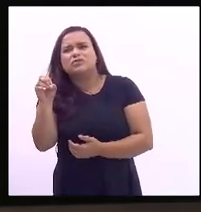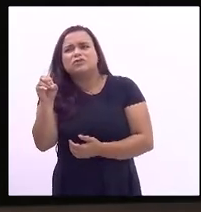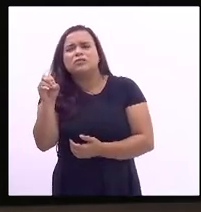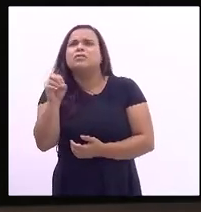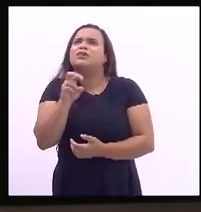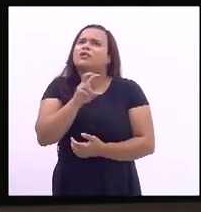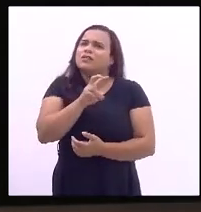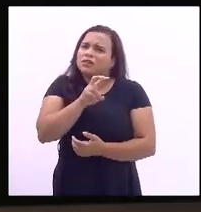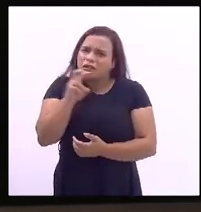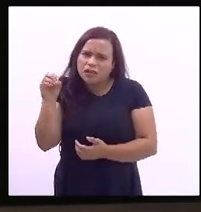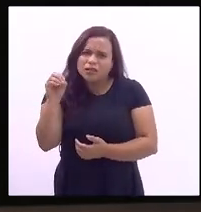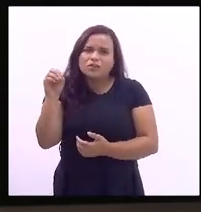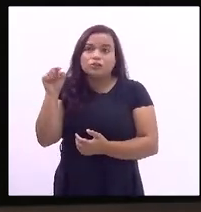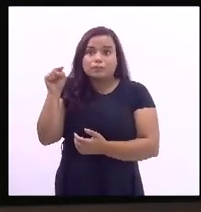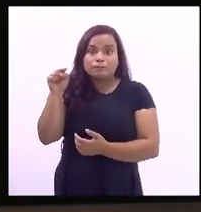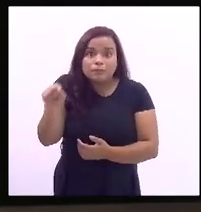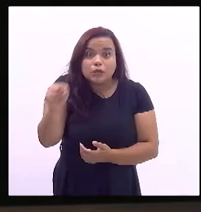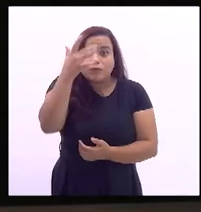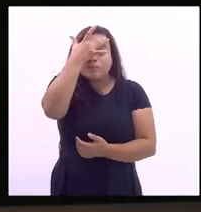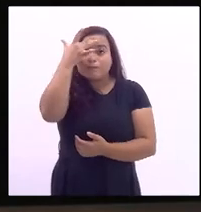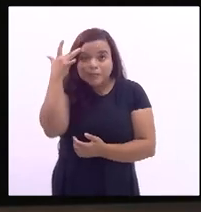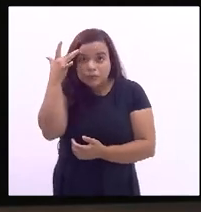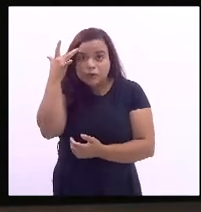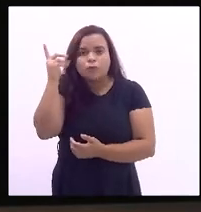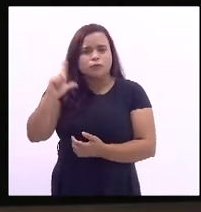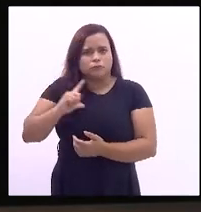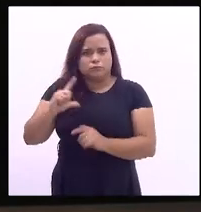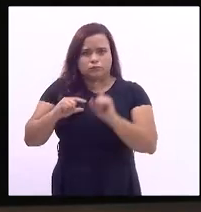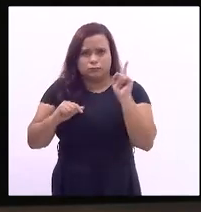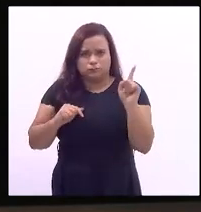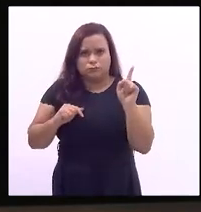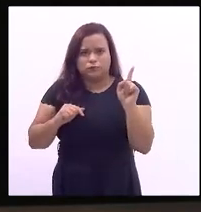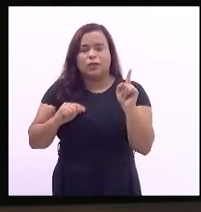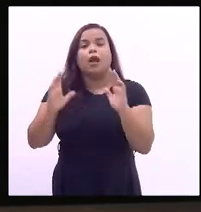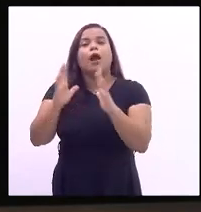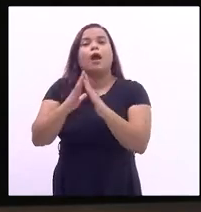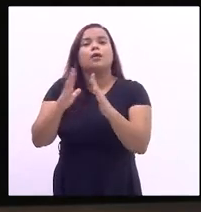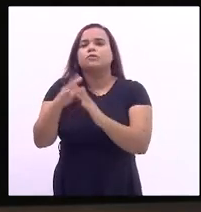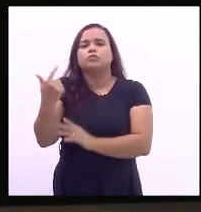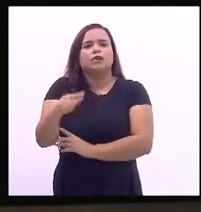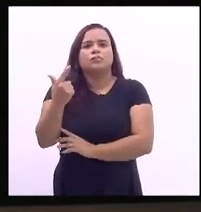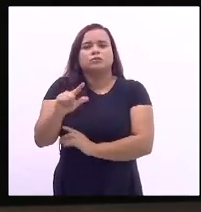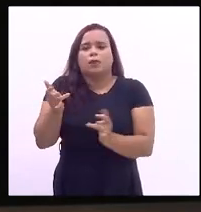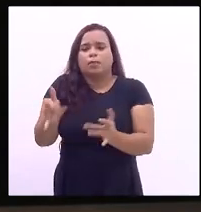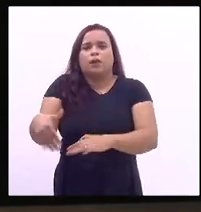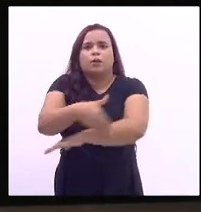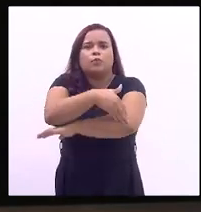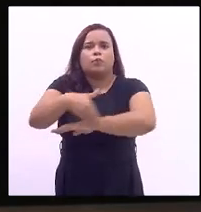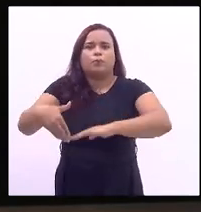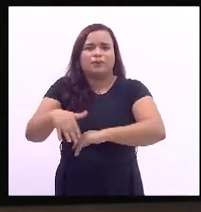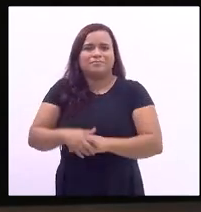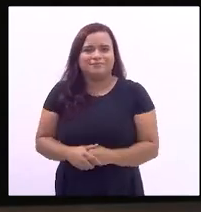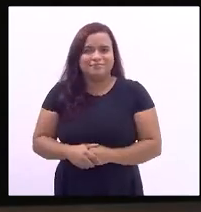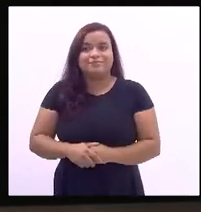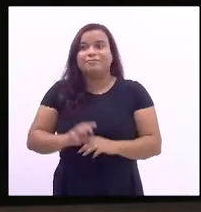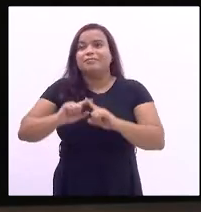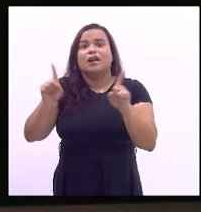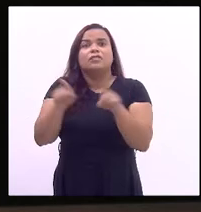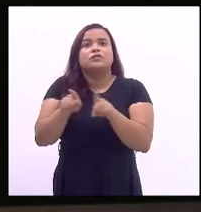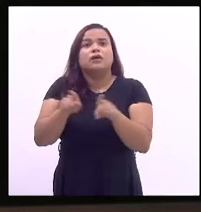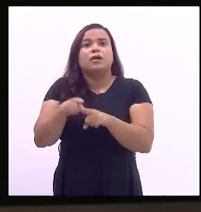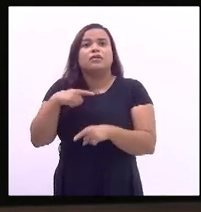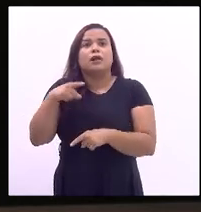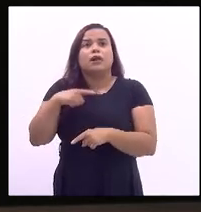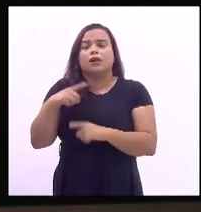500 mil pessoas sem moradia ao mesmo tempo tem cerca de